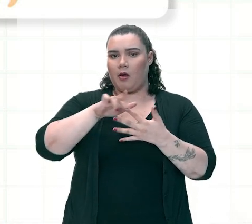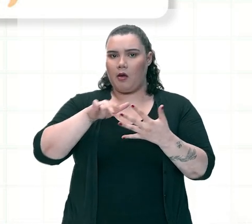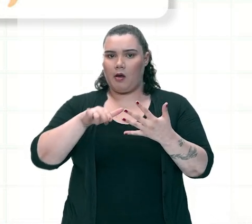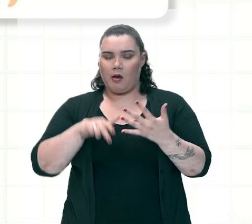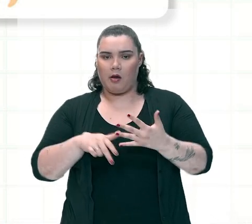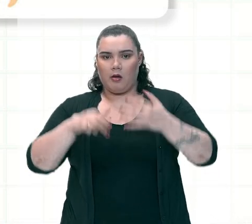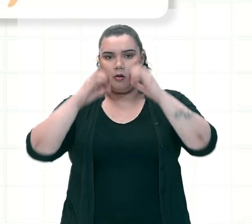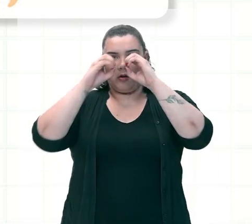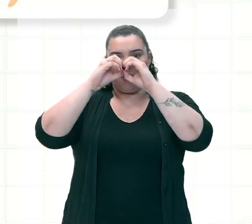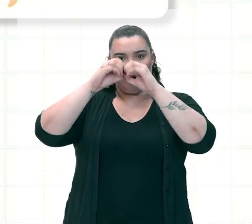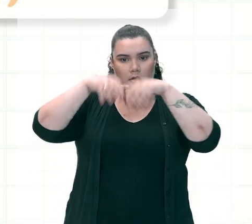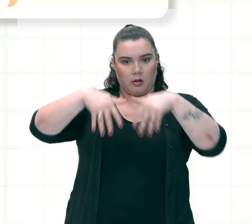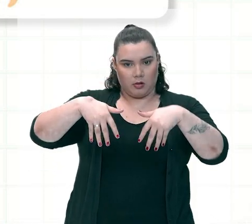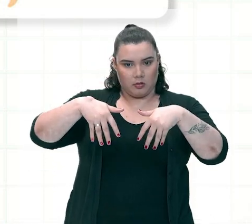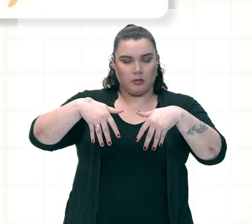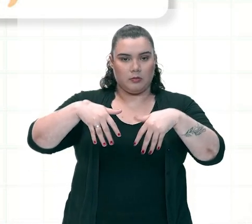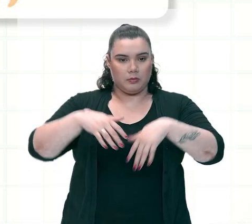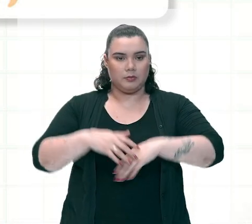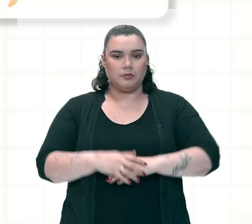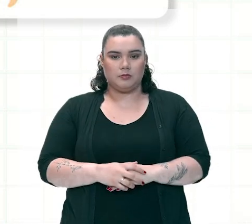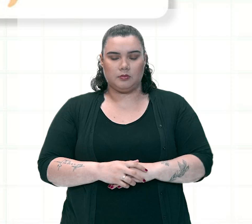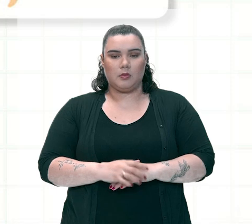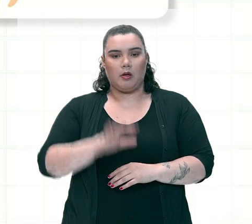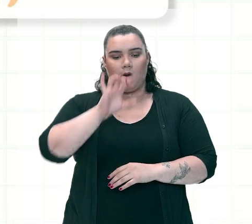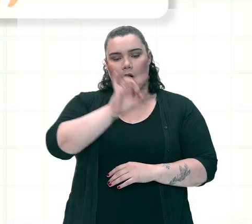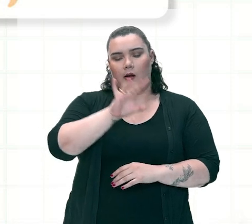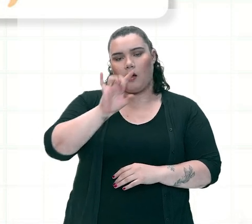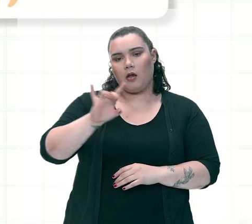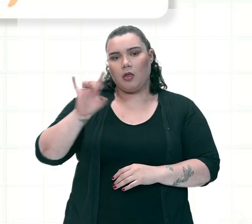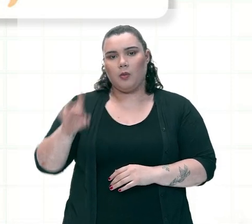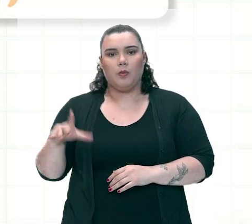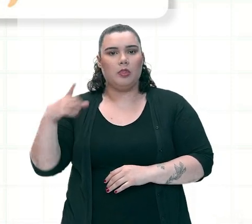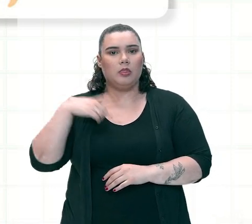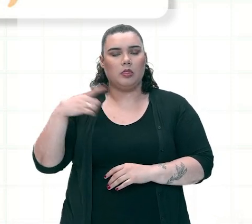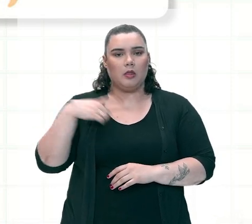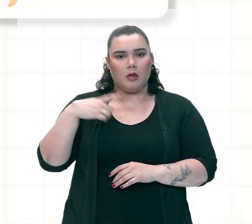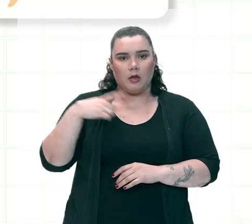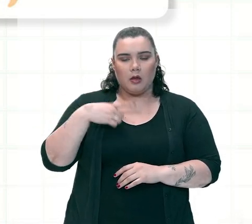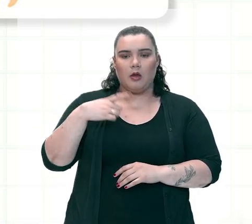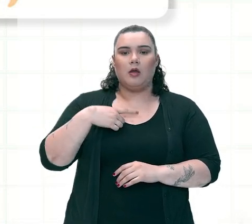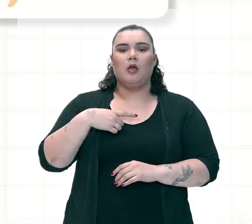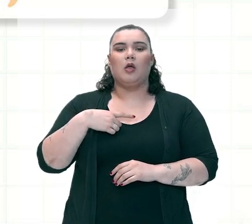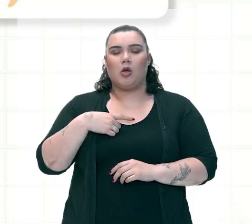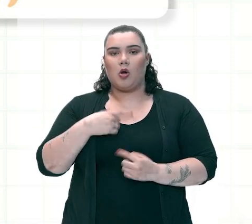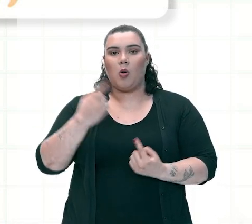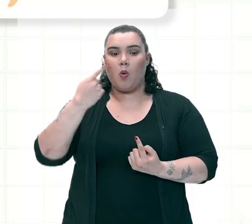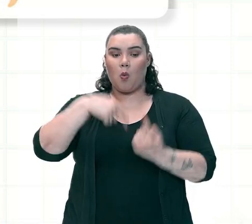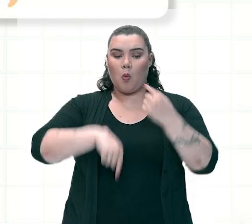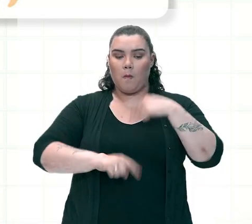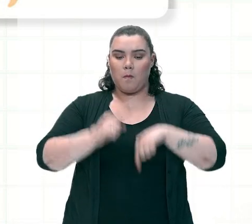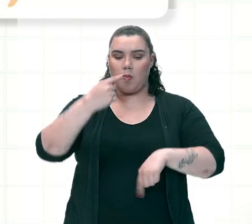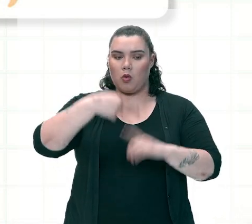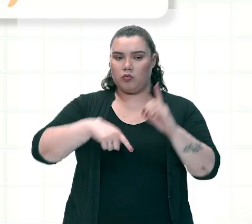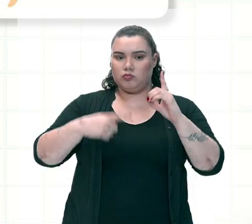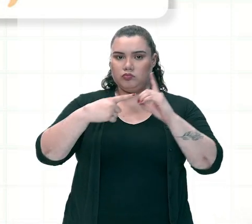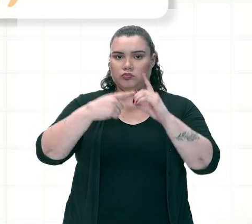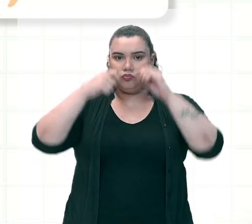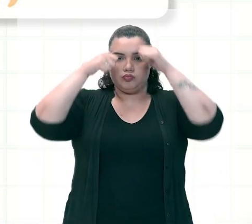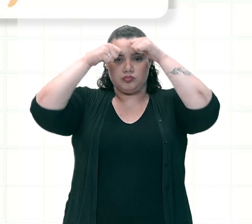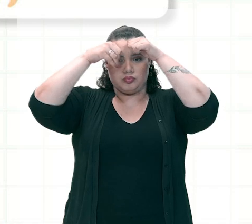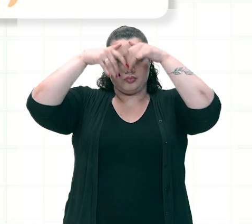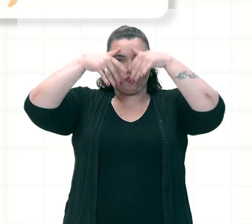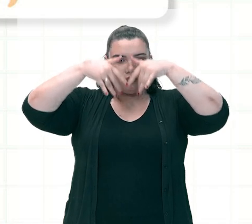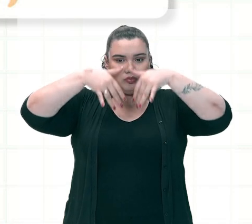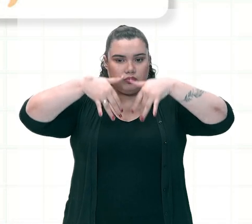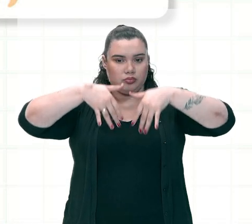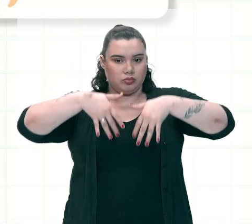glândula pituitária e também a glândula pineal. Cada uma delas vão produzir ali, secretar hormônios no nosso corpo, né?